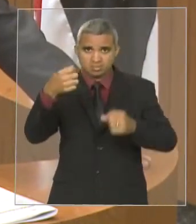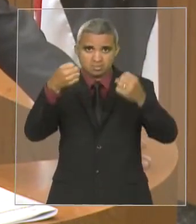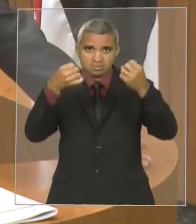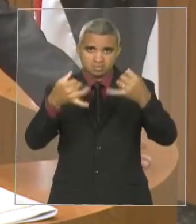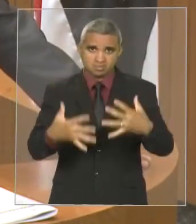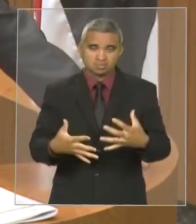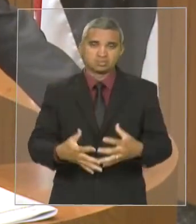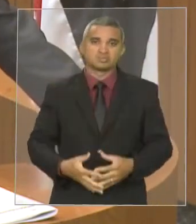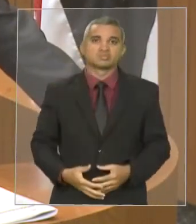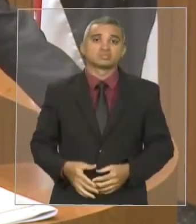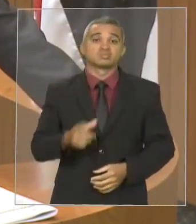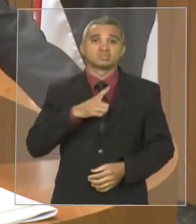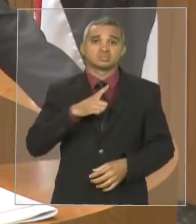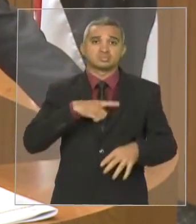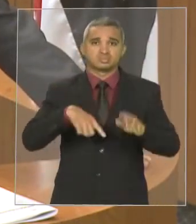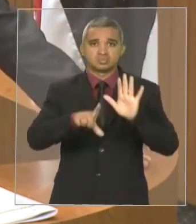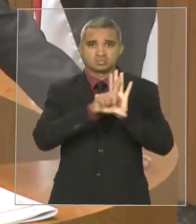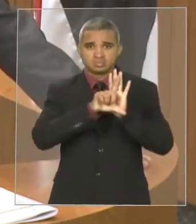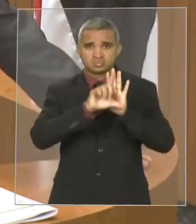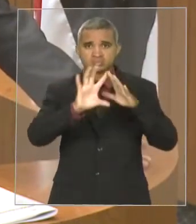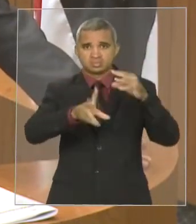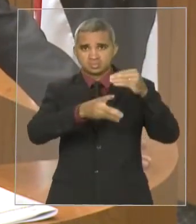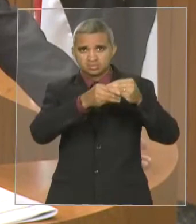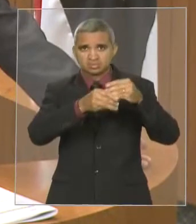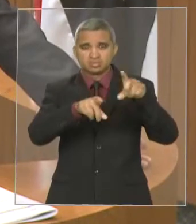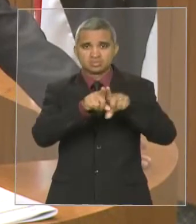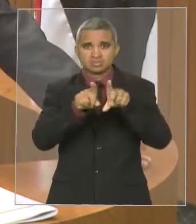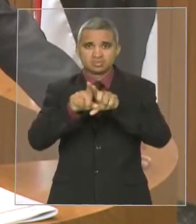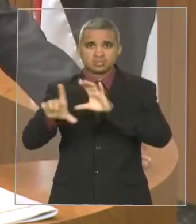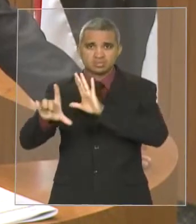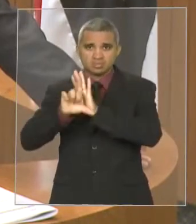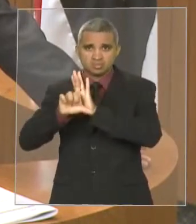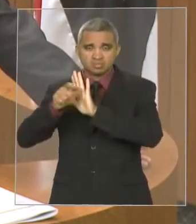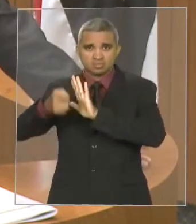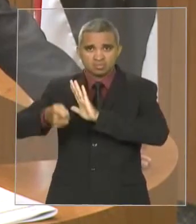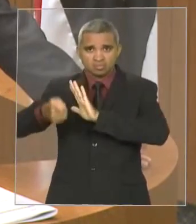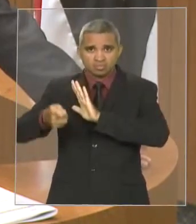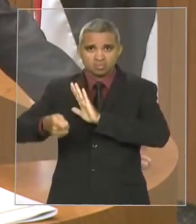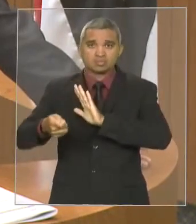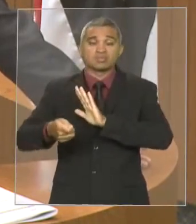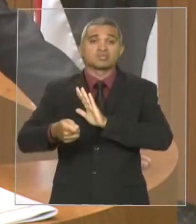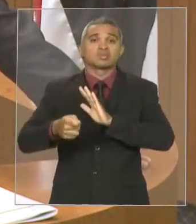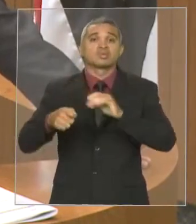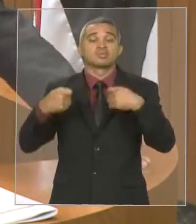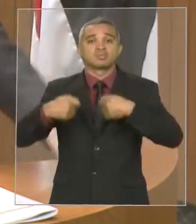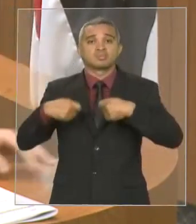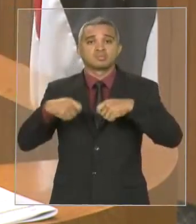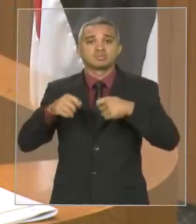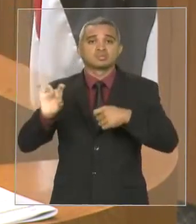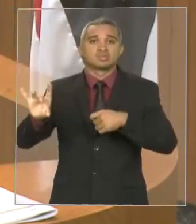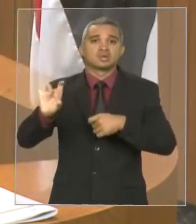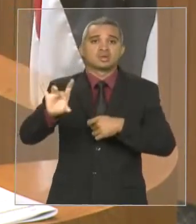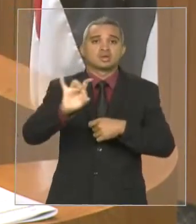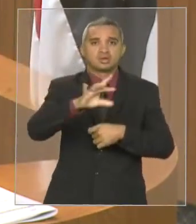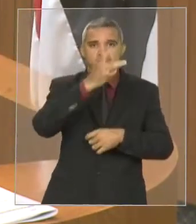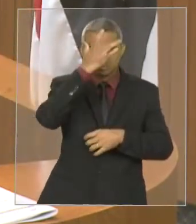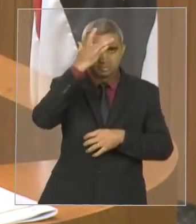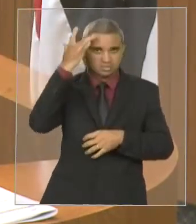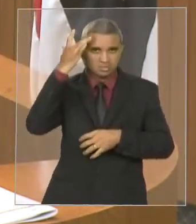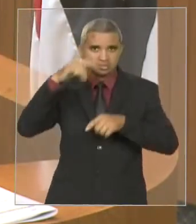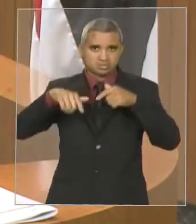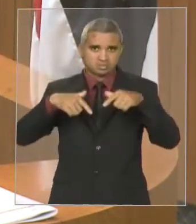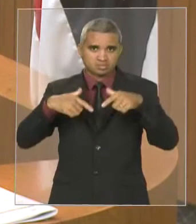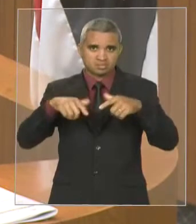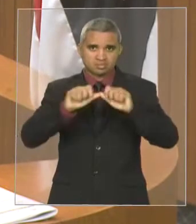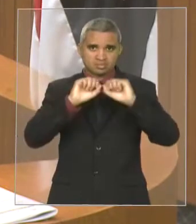iniciativa das leis complementares e ordinárias cabe a qualquer membro ou comissão da Assembleia Legislativa, ao